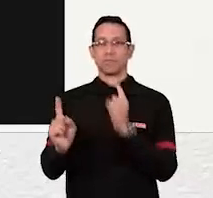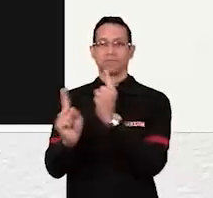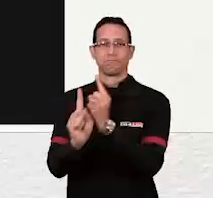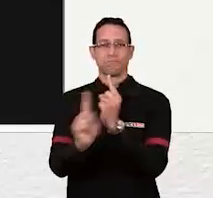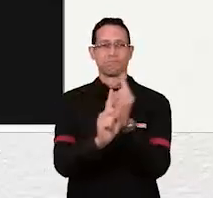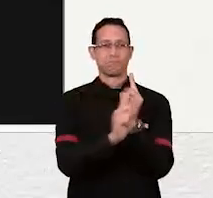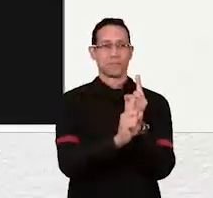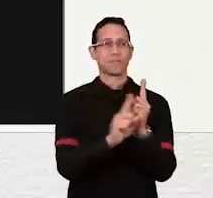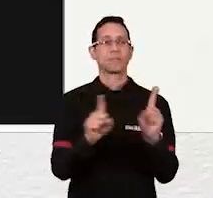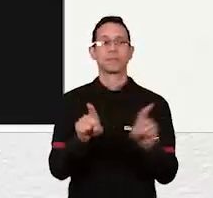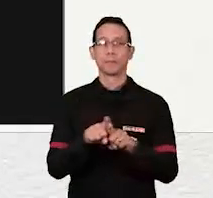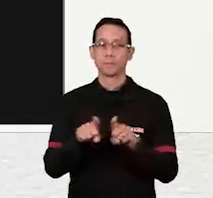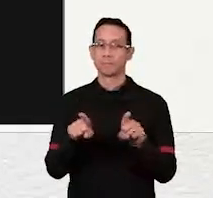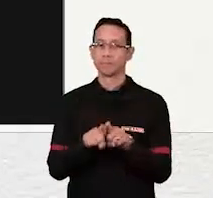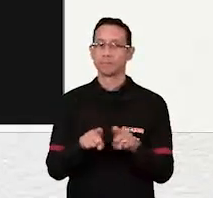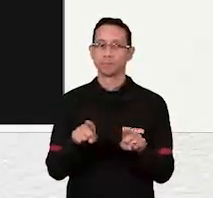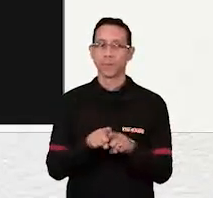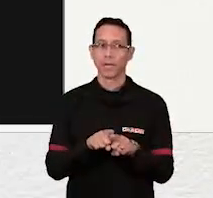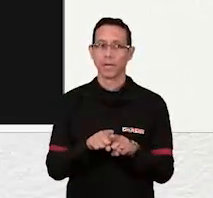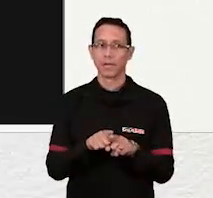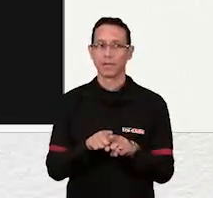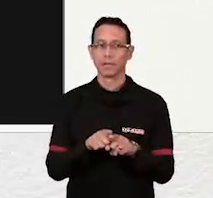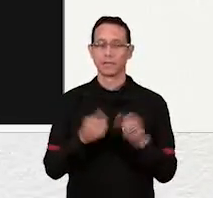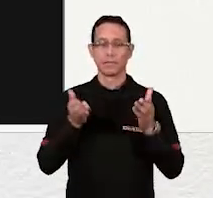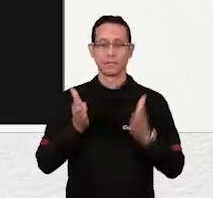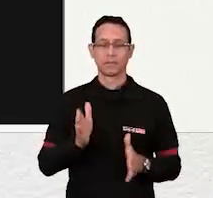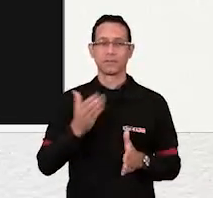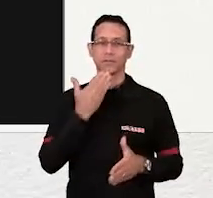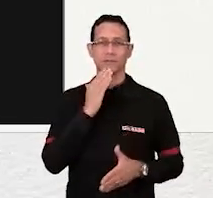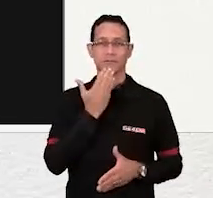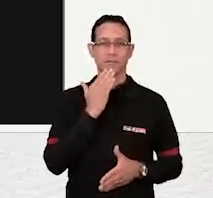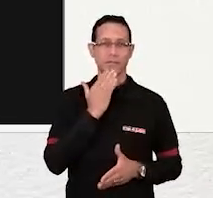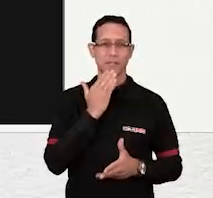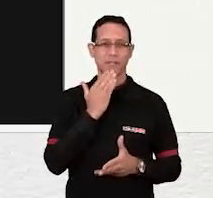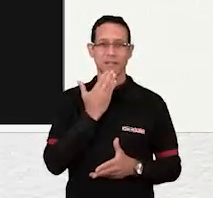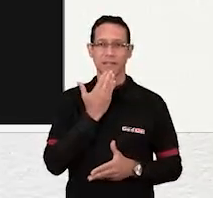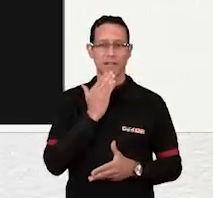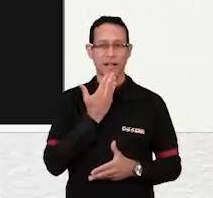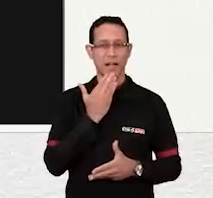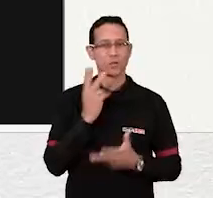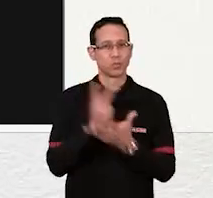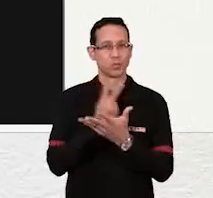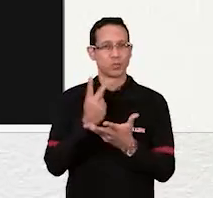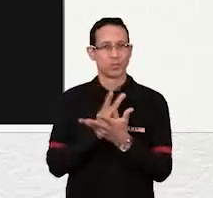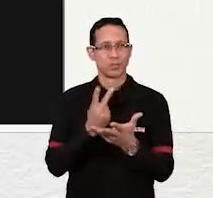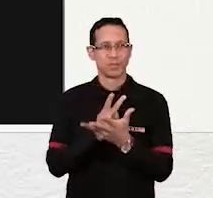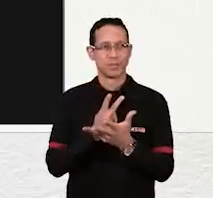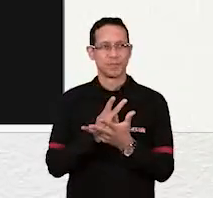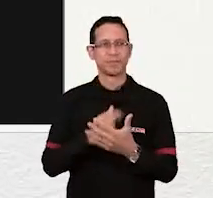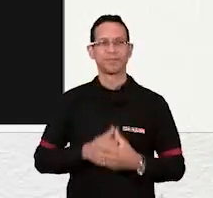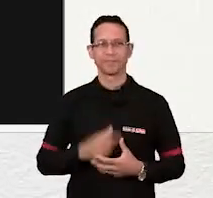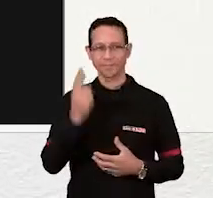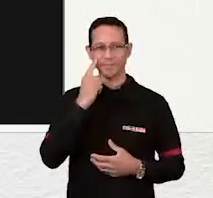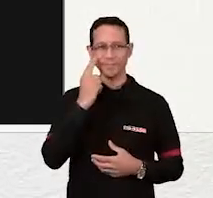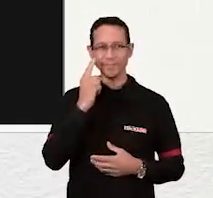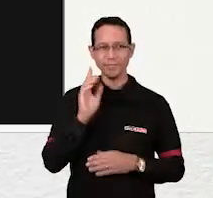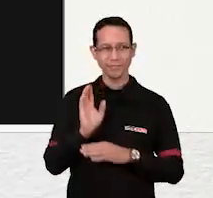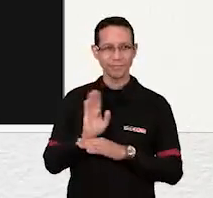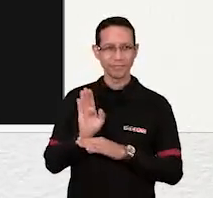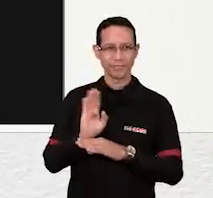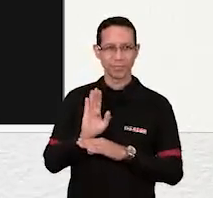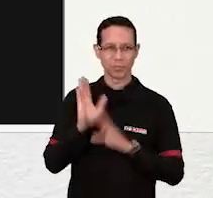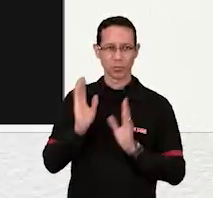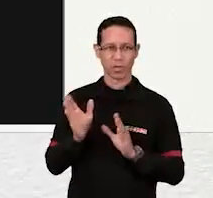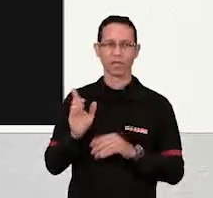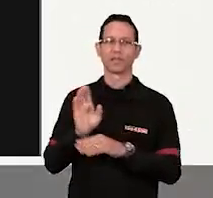também as más formações ou malformação em filhotes, né? Deixa eu ver se esse vídeo está rodando, já está